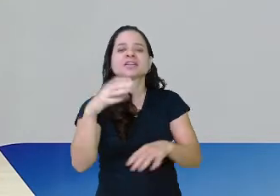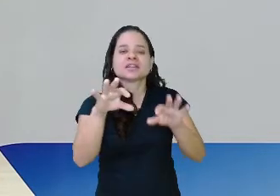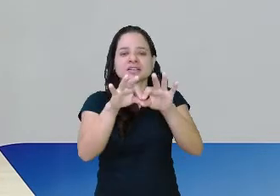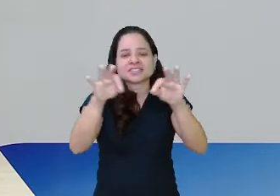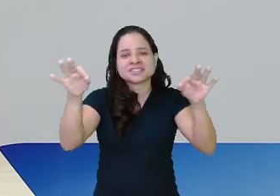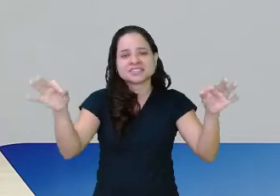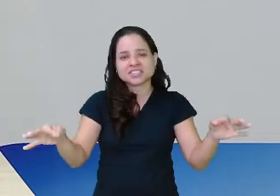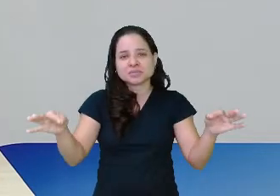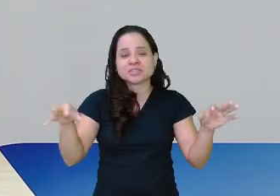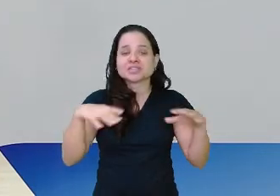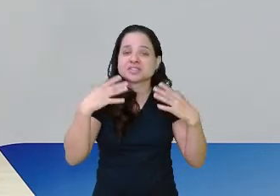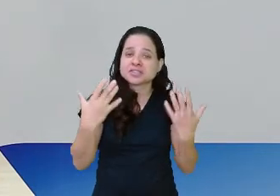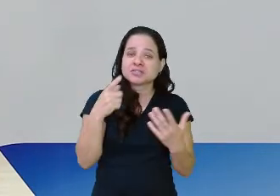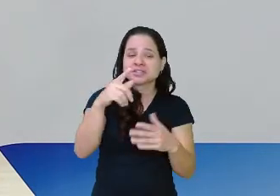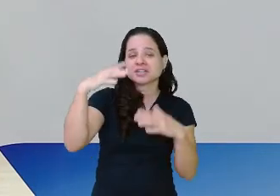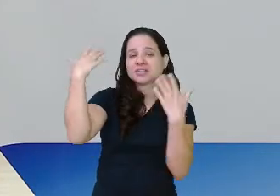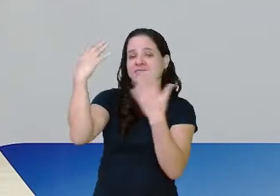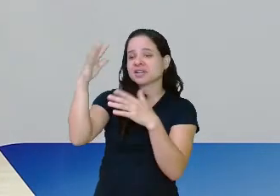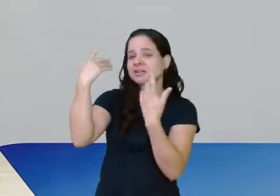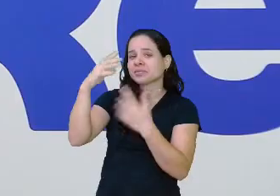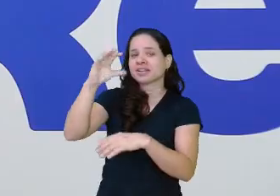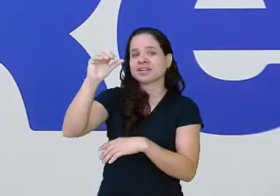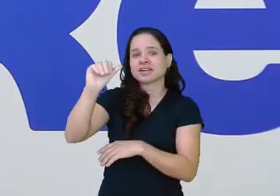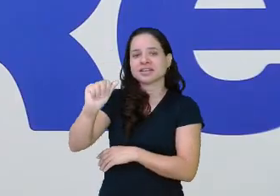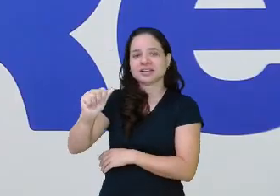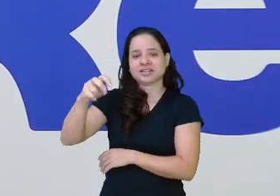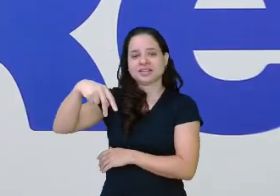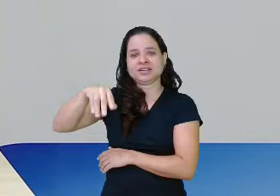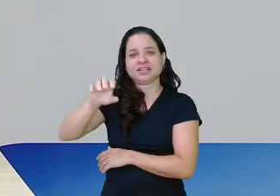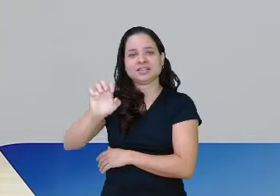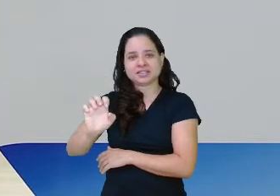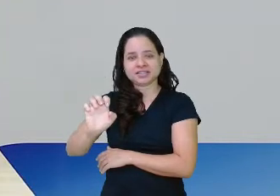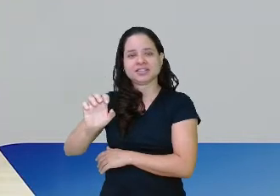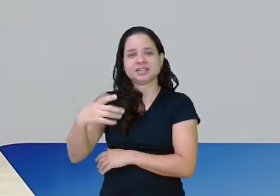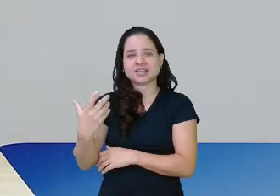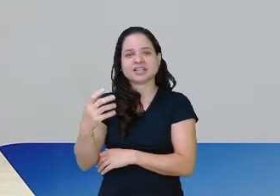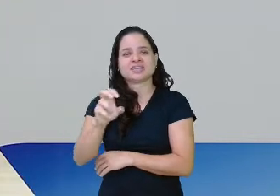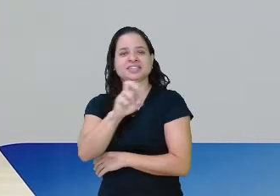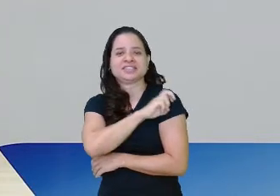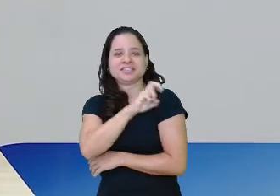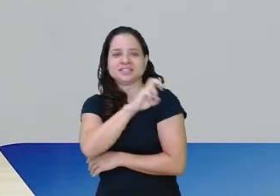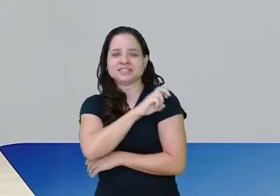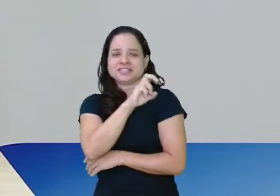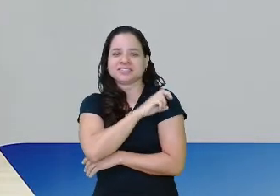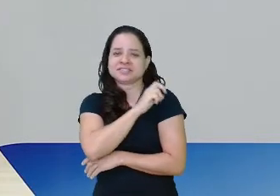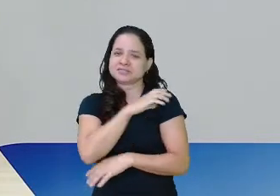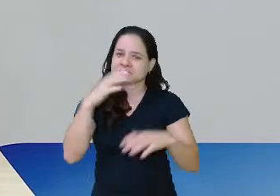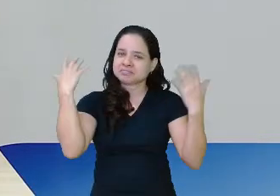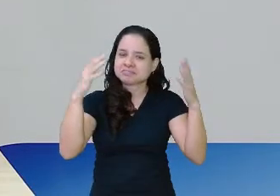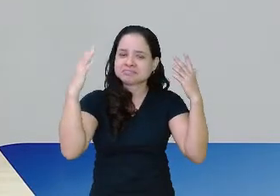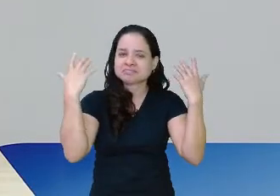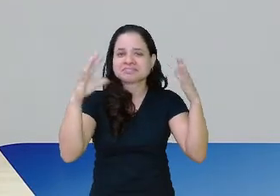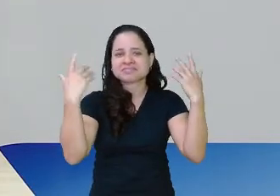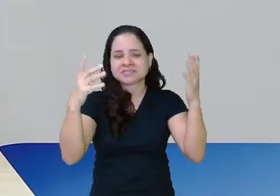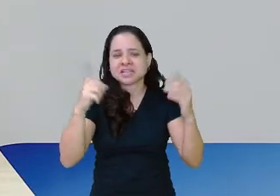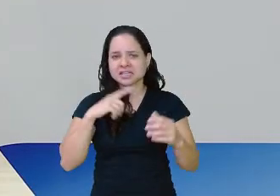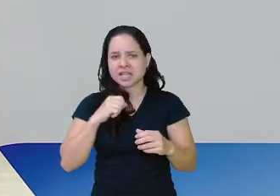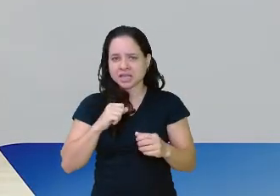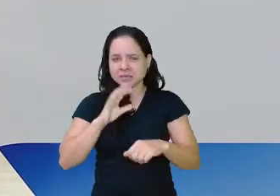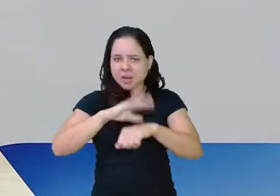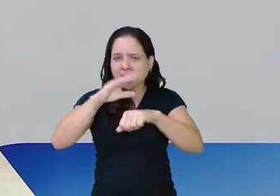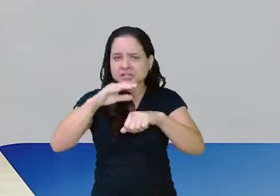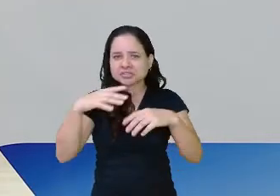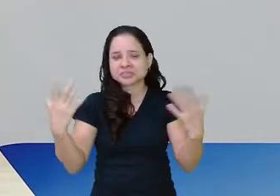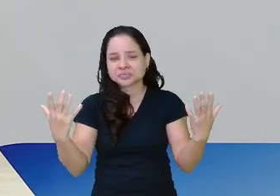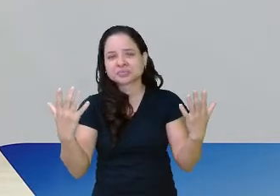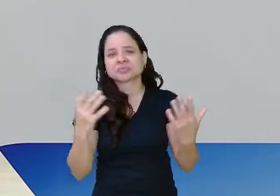está de parabéns, Anne, não é isso? Claro. Esse quinto ano não me decepciona. Tem mais? Claro que tem mais. Eu vou